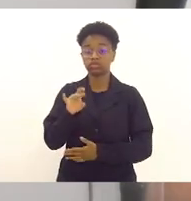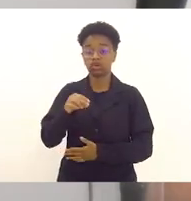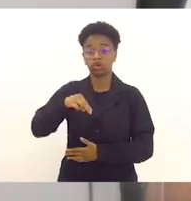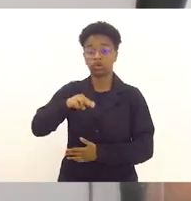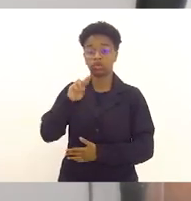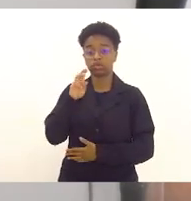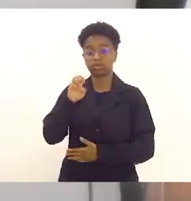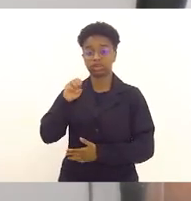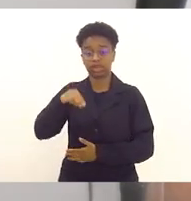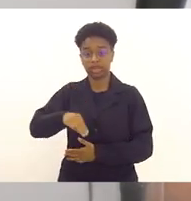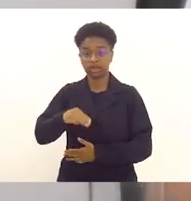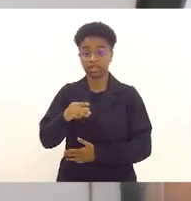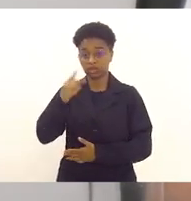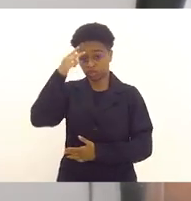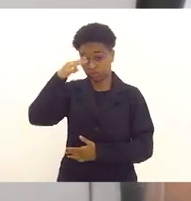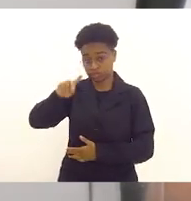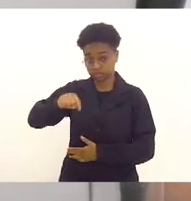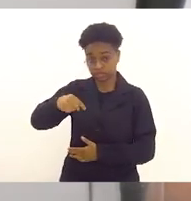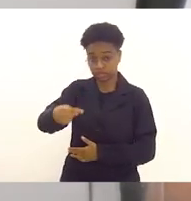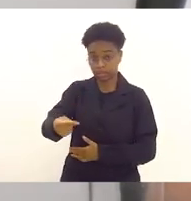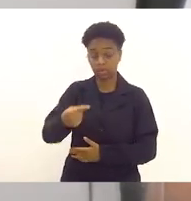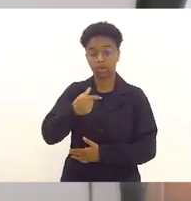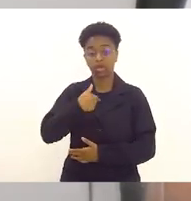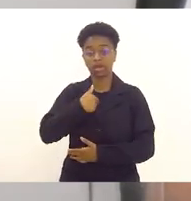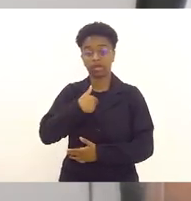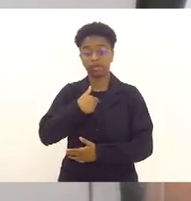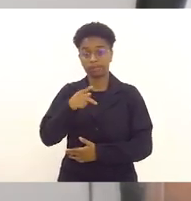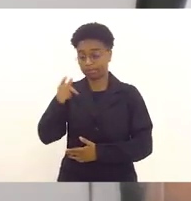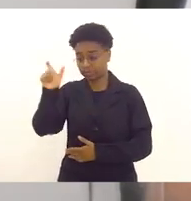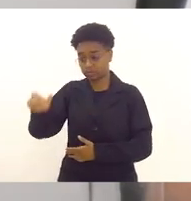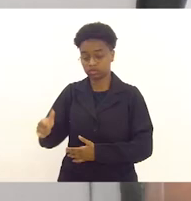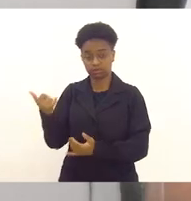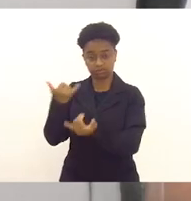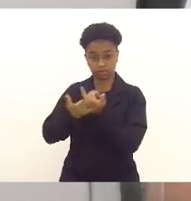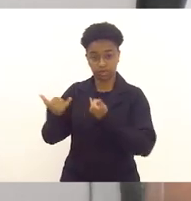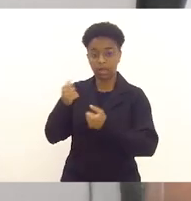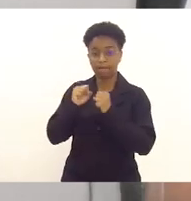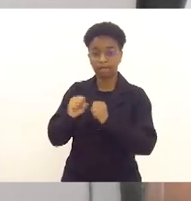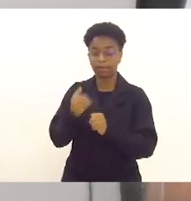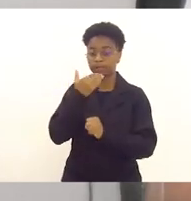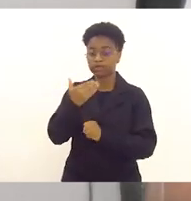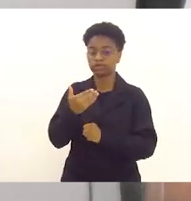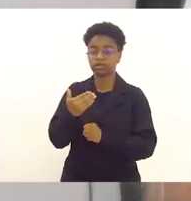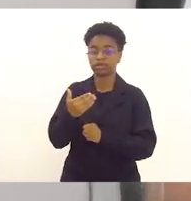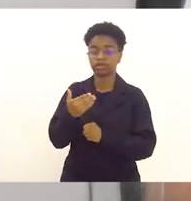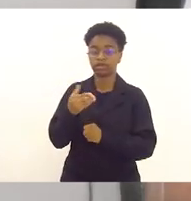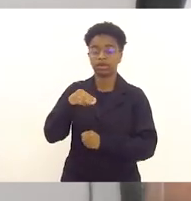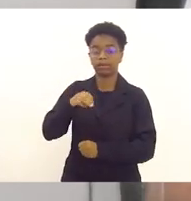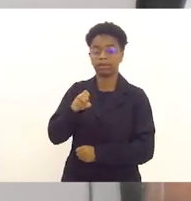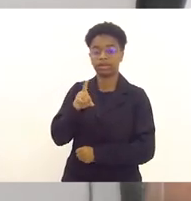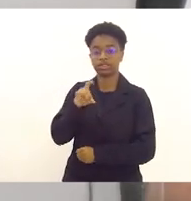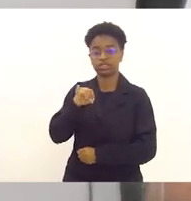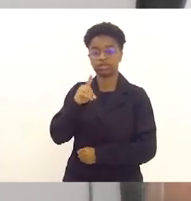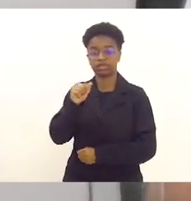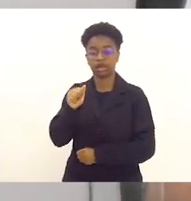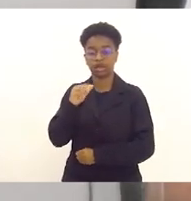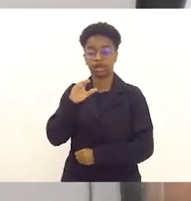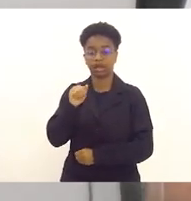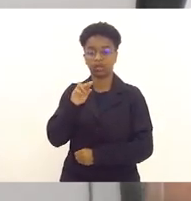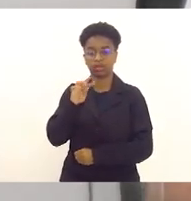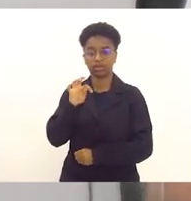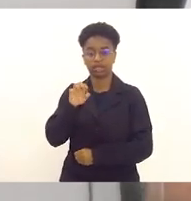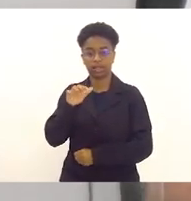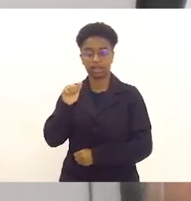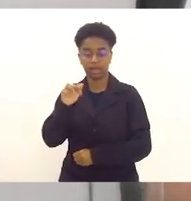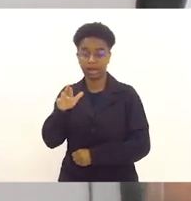é duas semanas Depois que eu fui ter a notícia de que eu poderia dar entrada numa medida cautelar e eu não tenho muita notícia sobre o meu caso